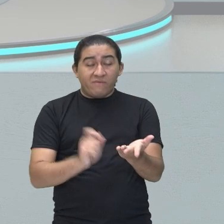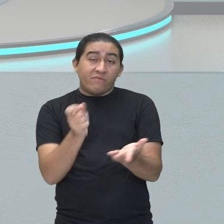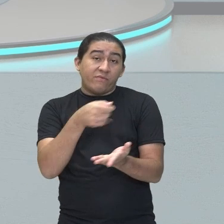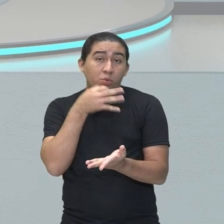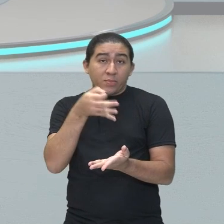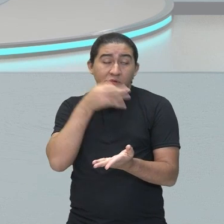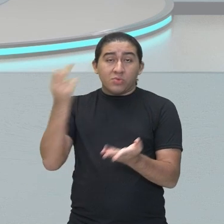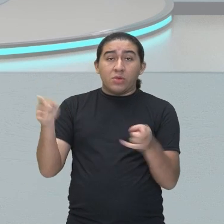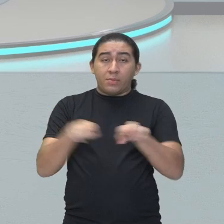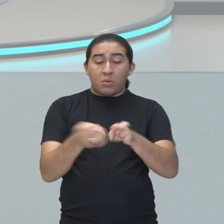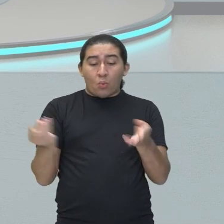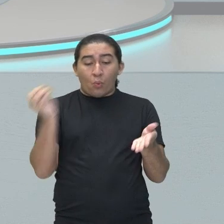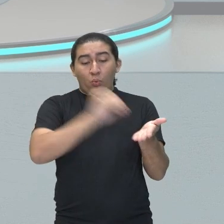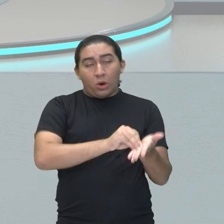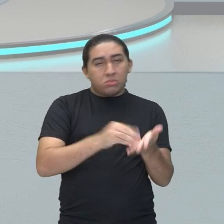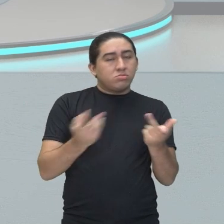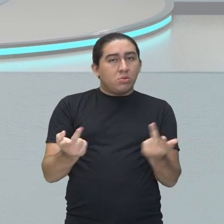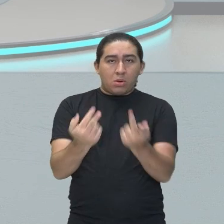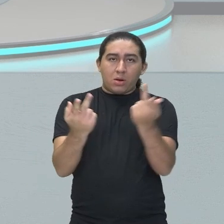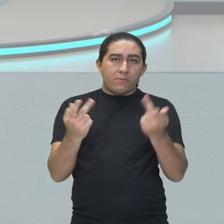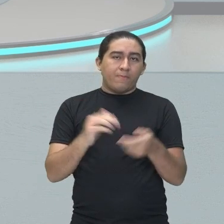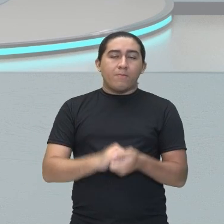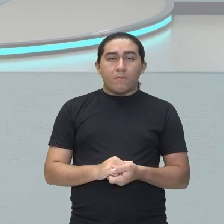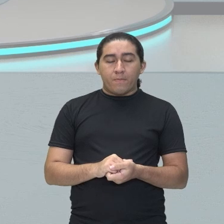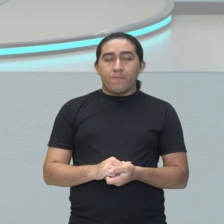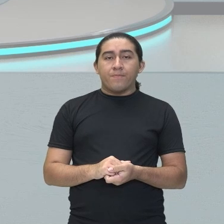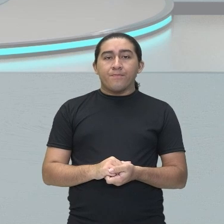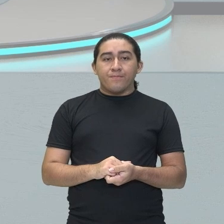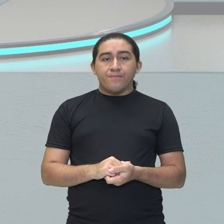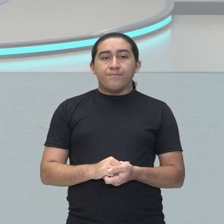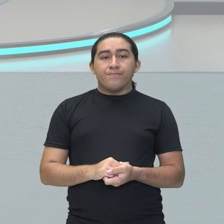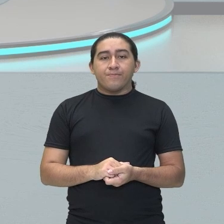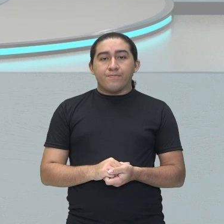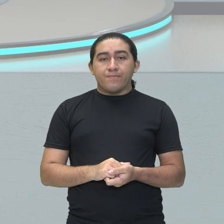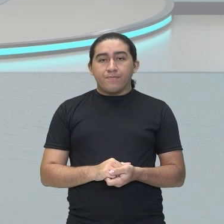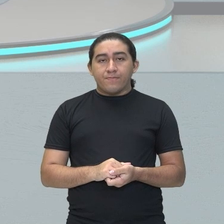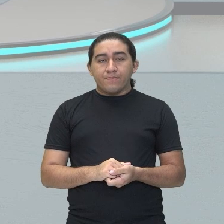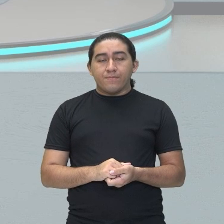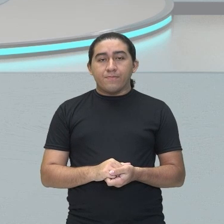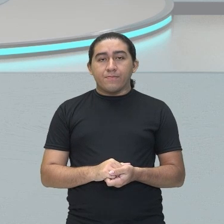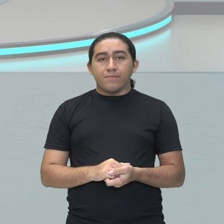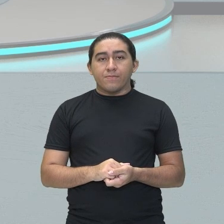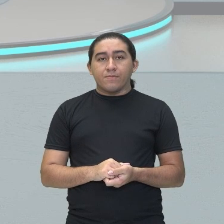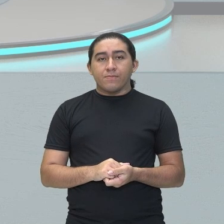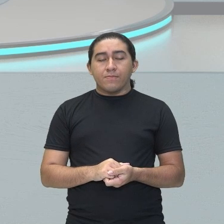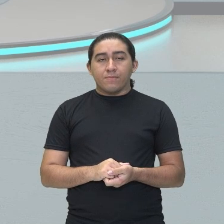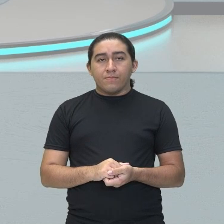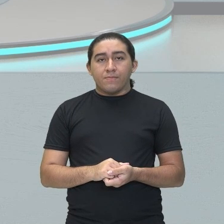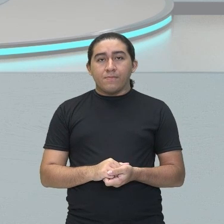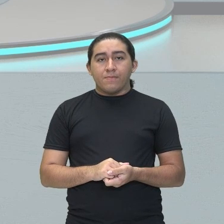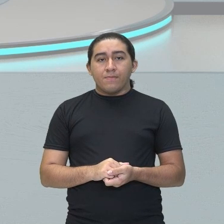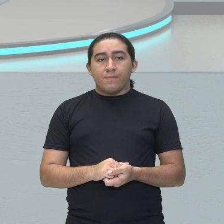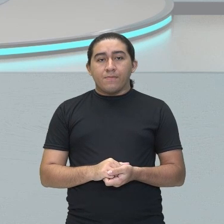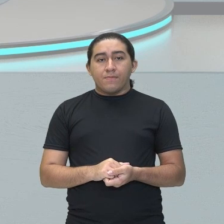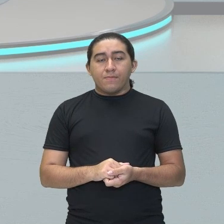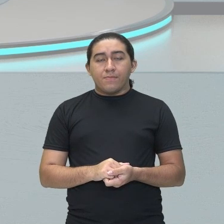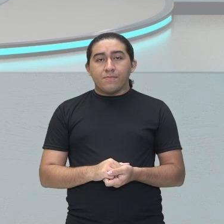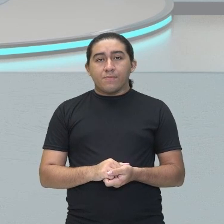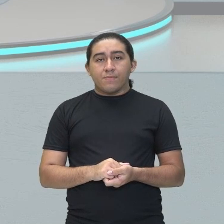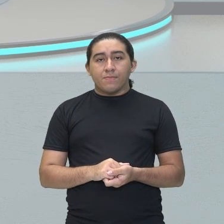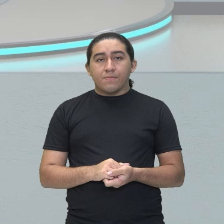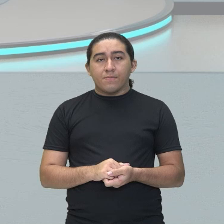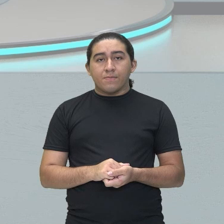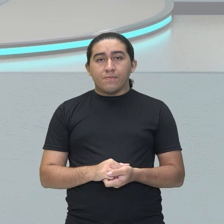vivendo. E também no arcadismo não foi diferente, como também nos anteriores. Então essa sátira